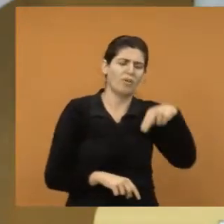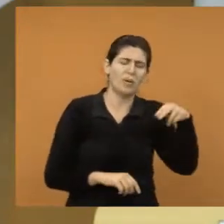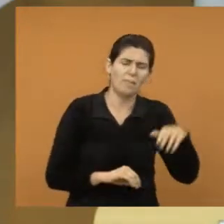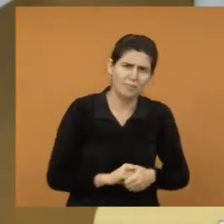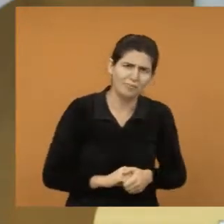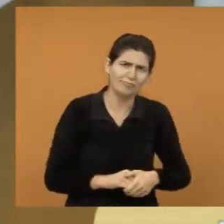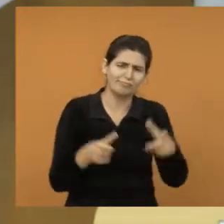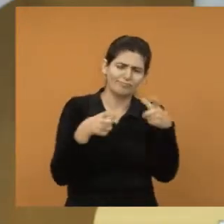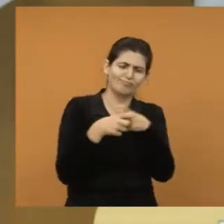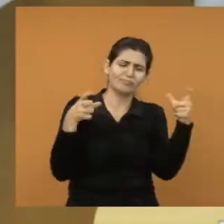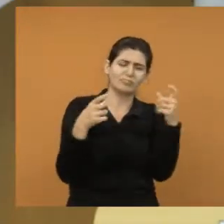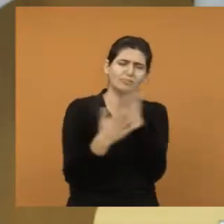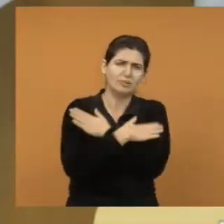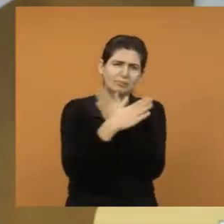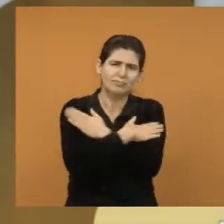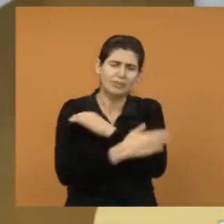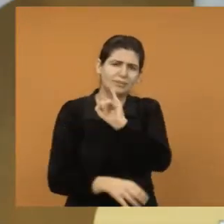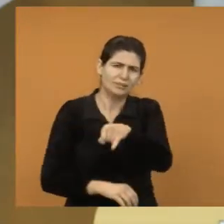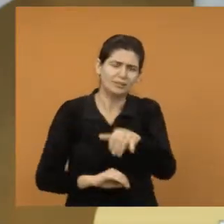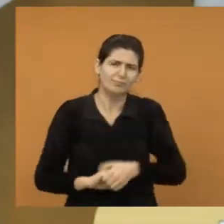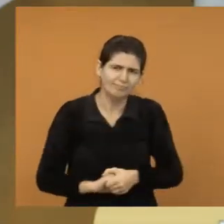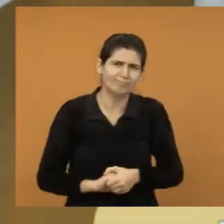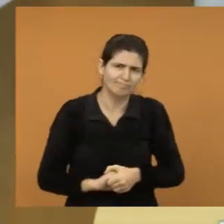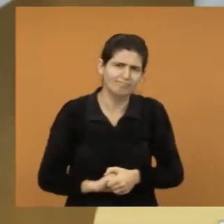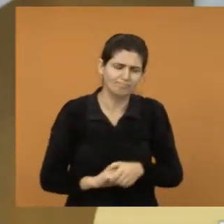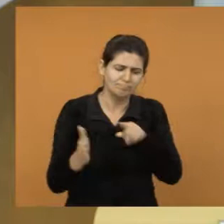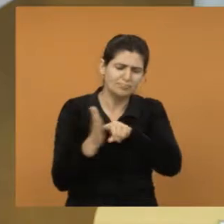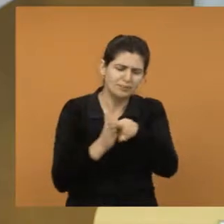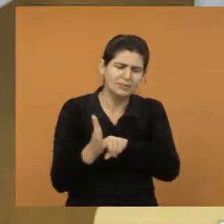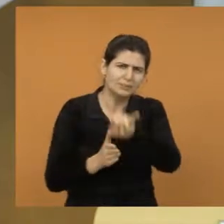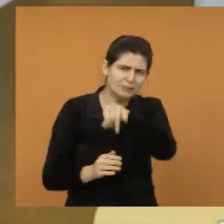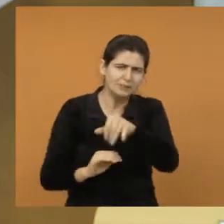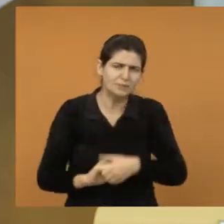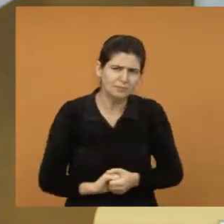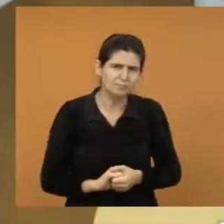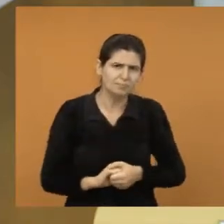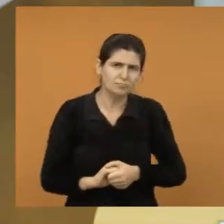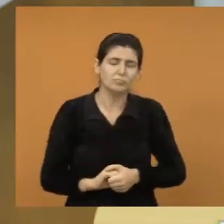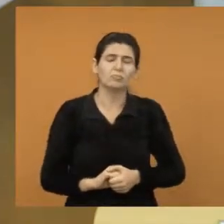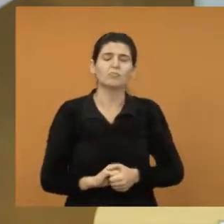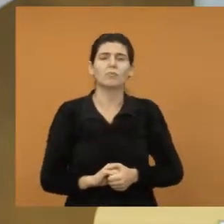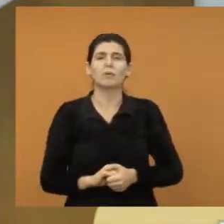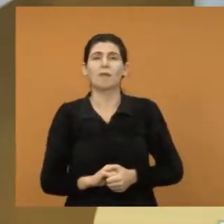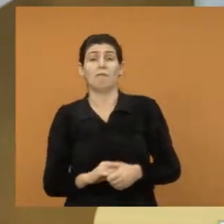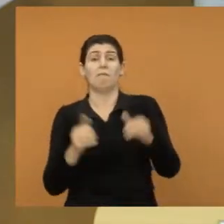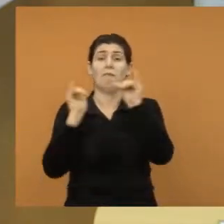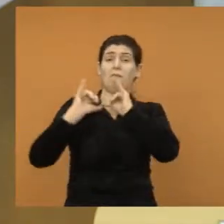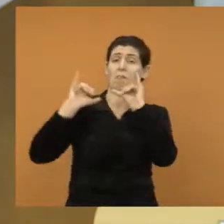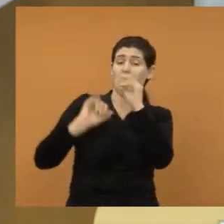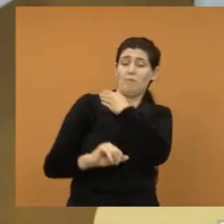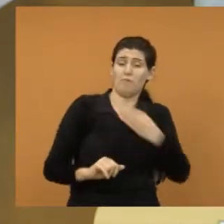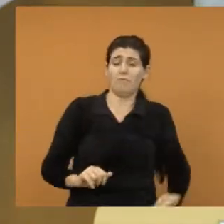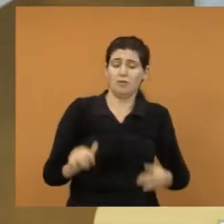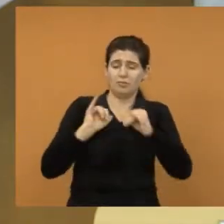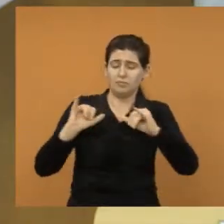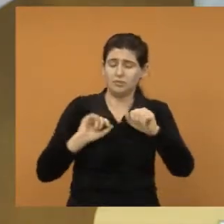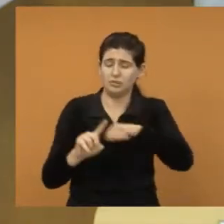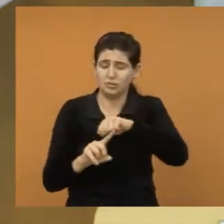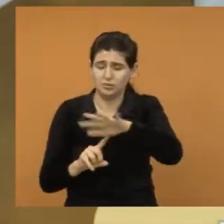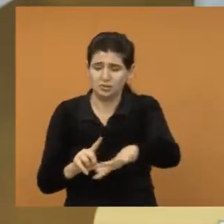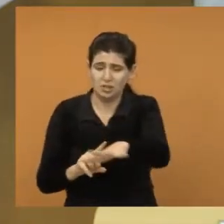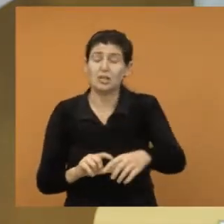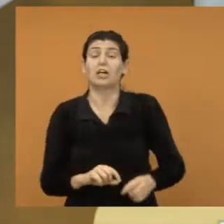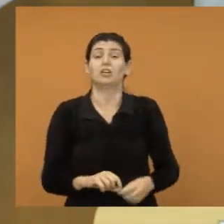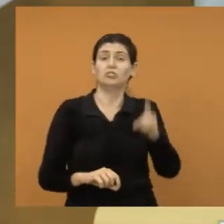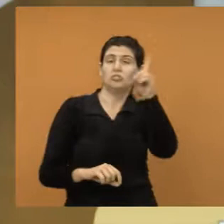nível de desemprego. Todas. Venderam para a sociedade que eliminar alguns direitos